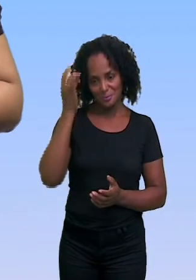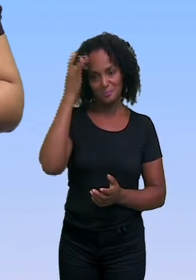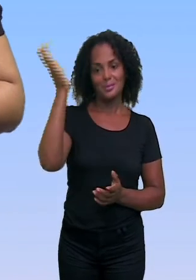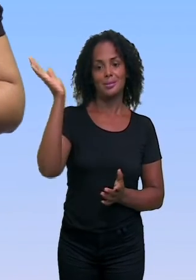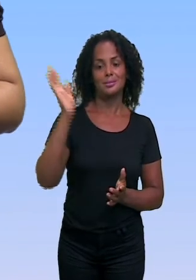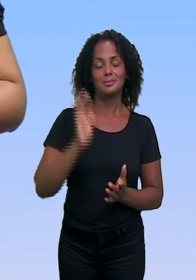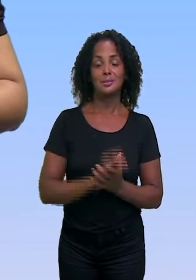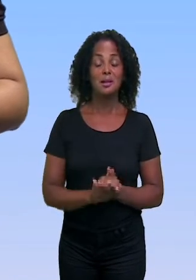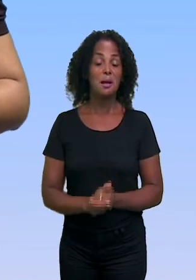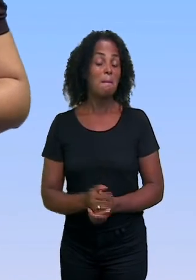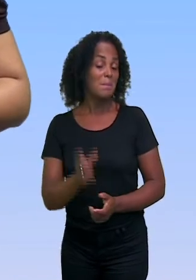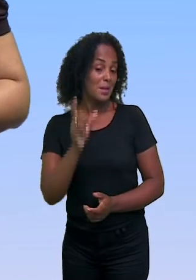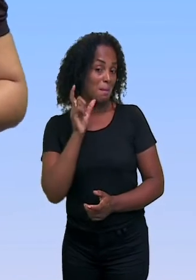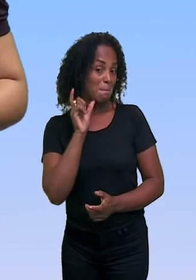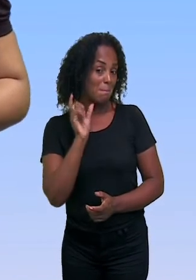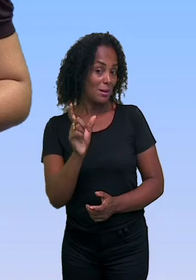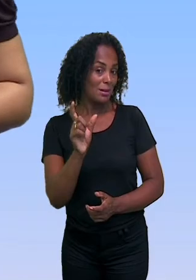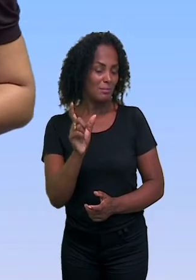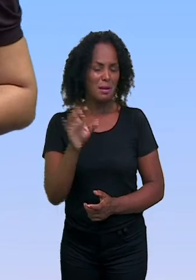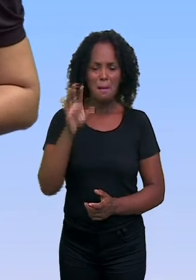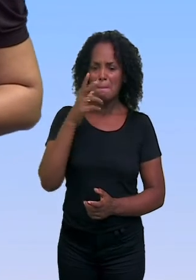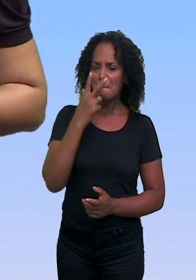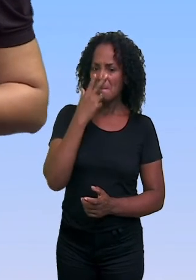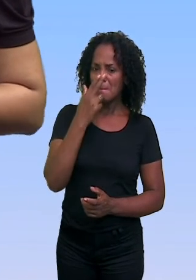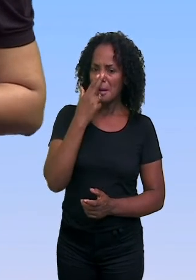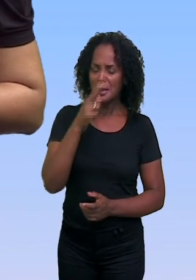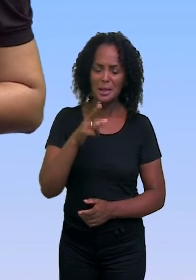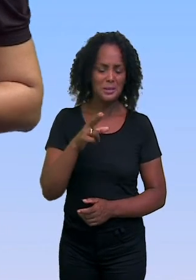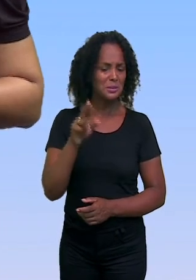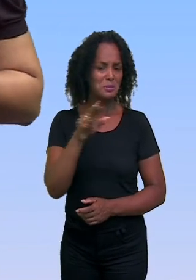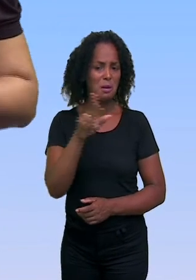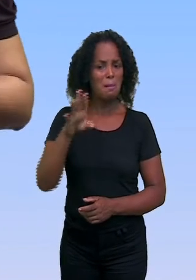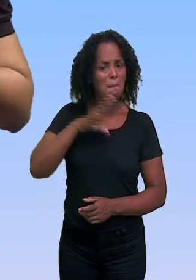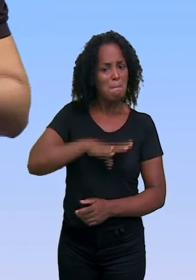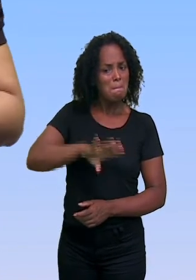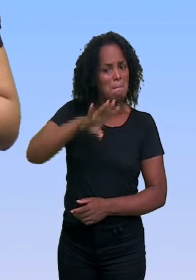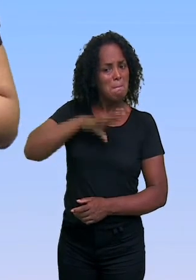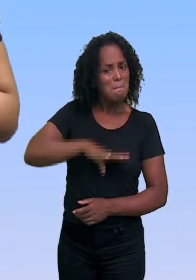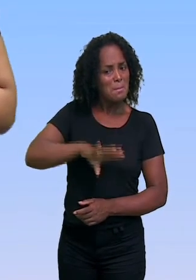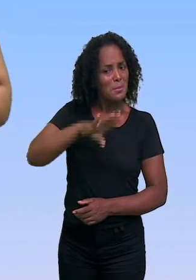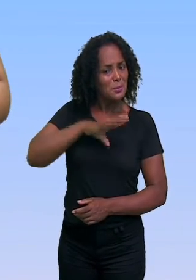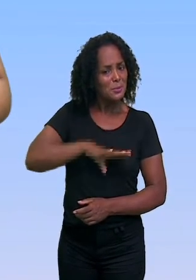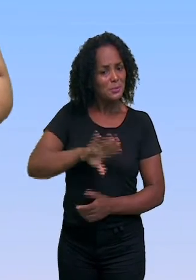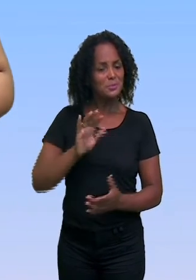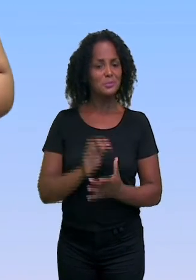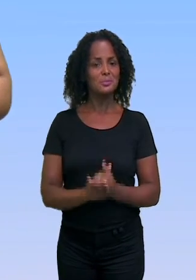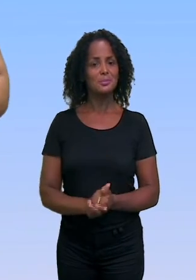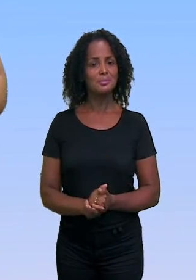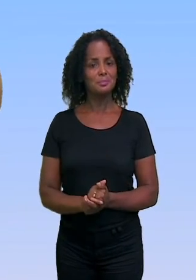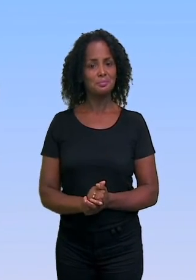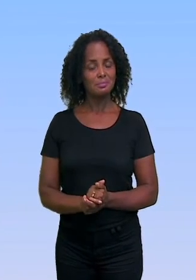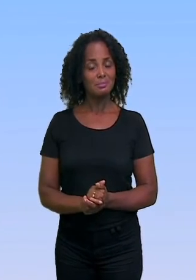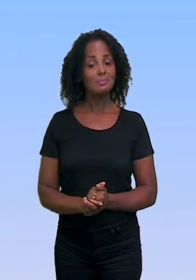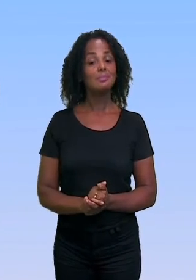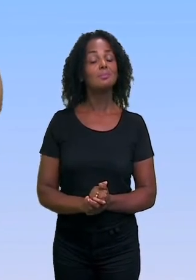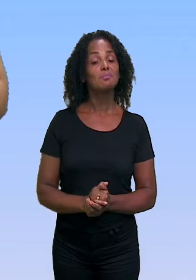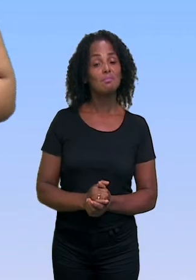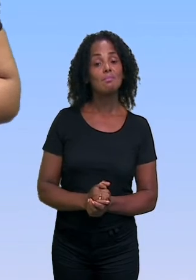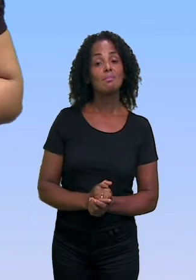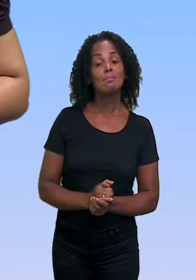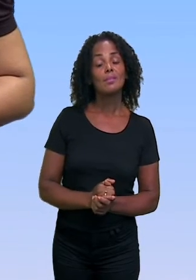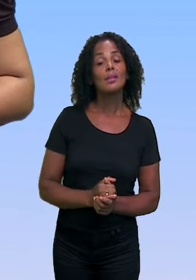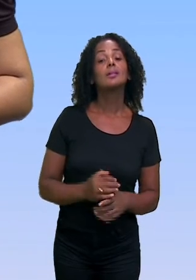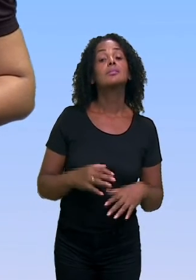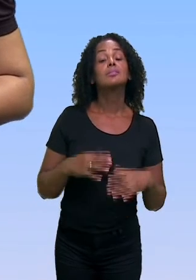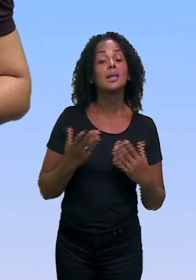fácil né porque a palavra lá se parece com a escrita no português né Hector Hector